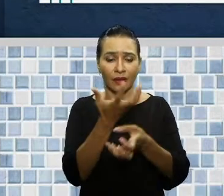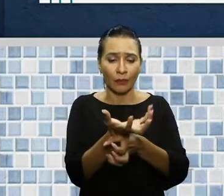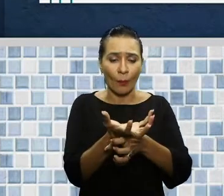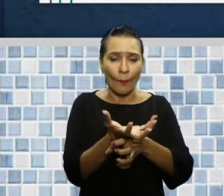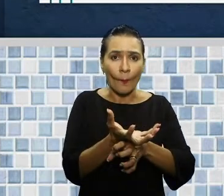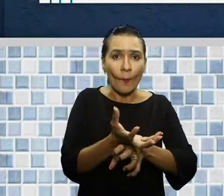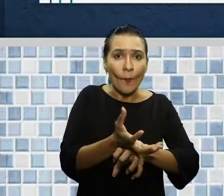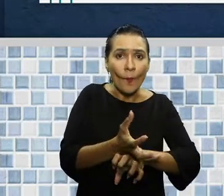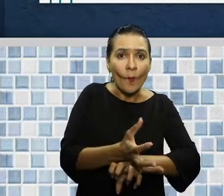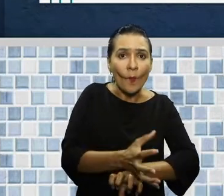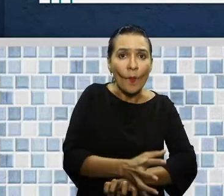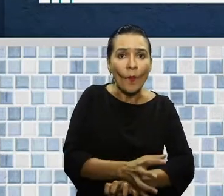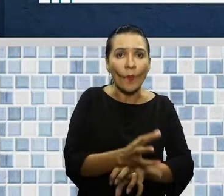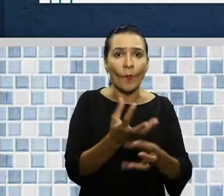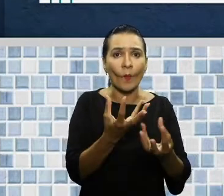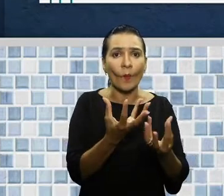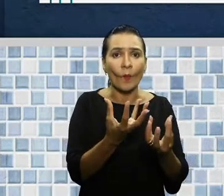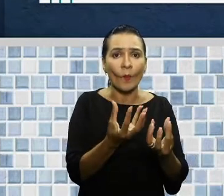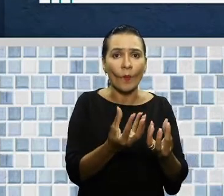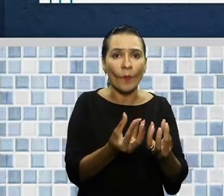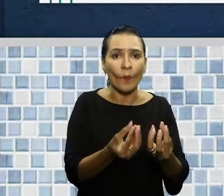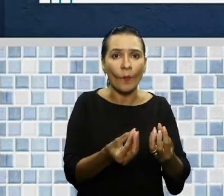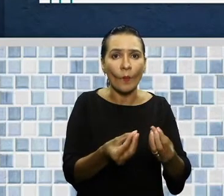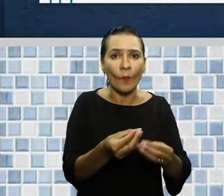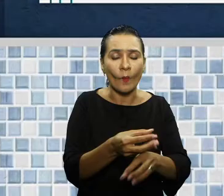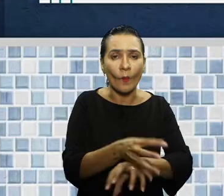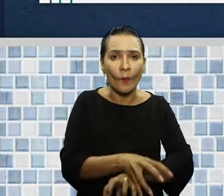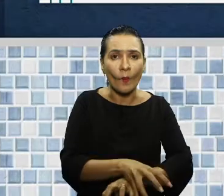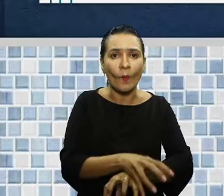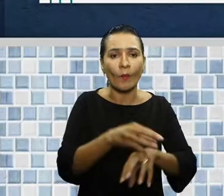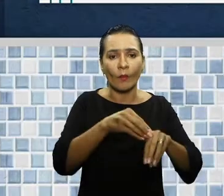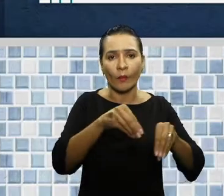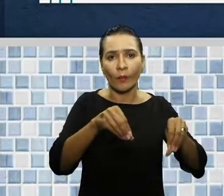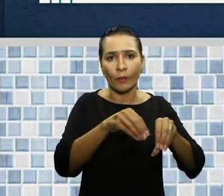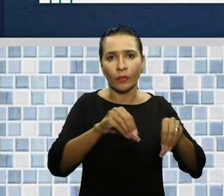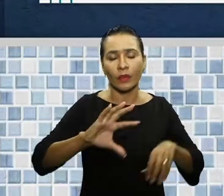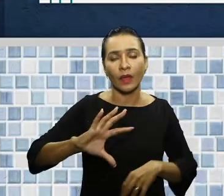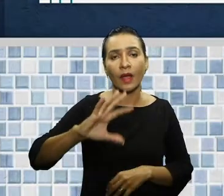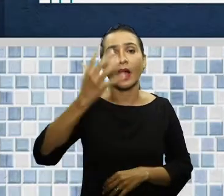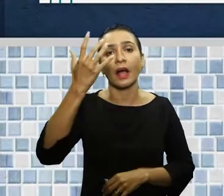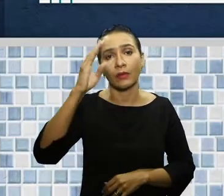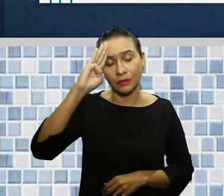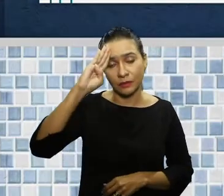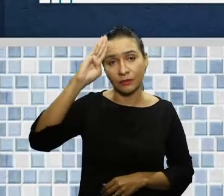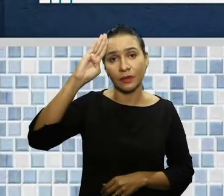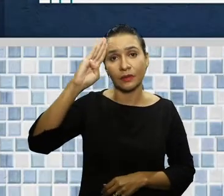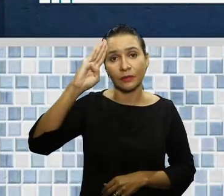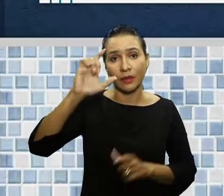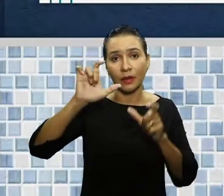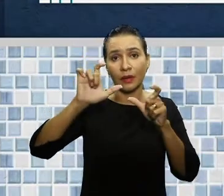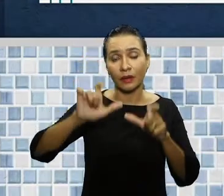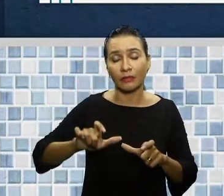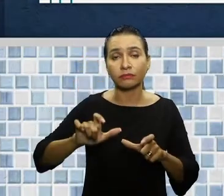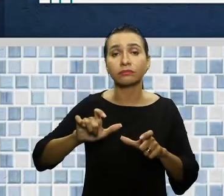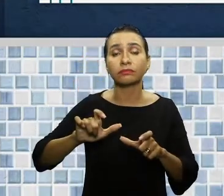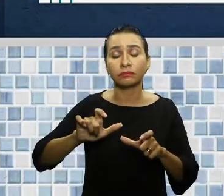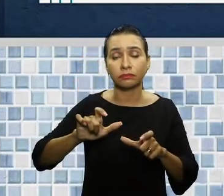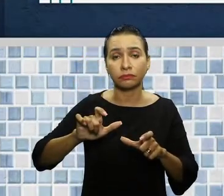Essas duas consequências, elas ocorrem principalmente quando não